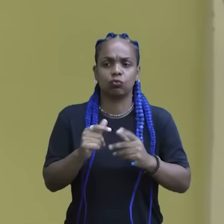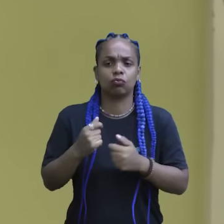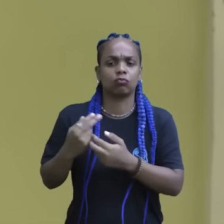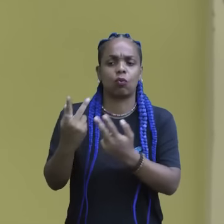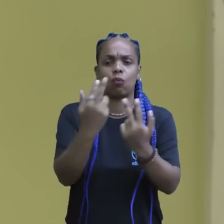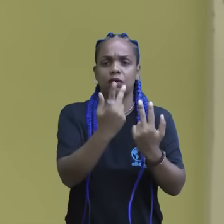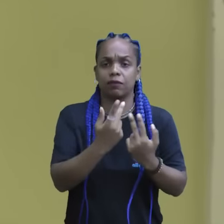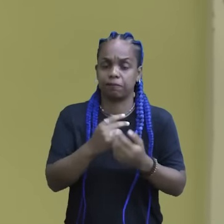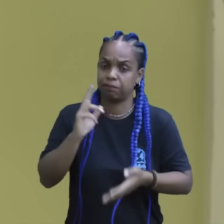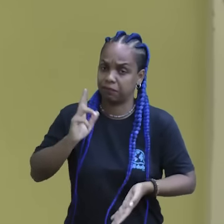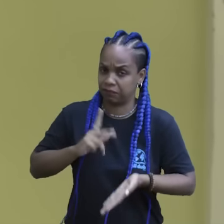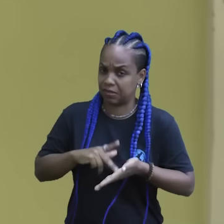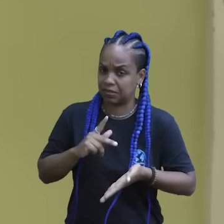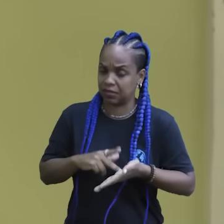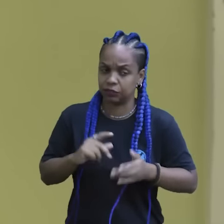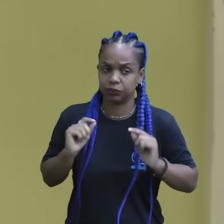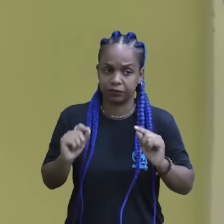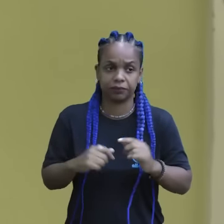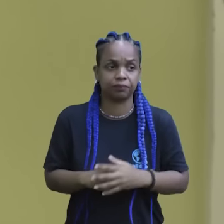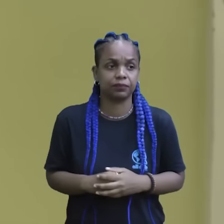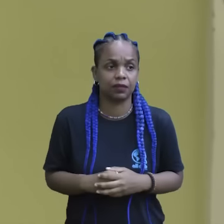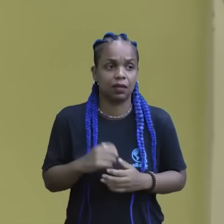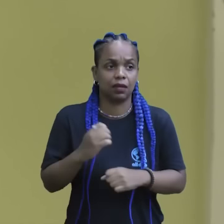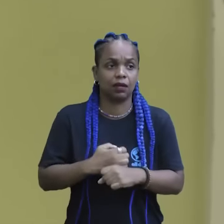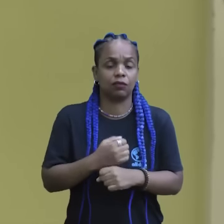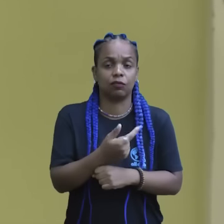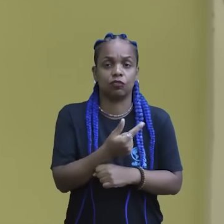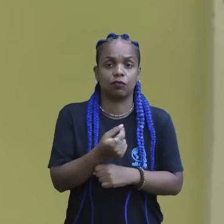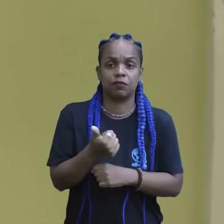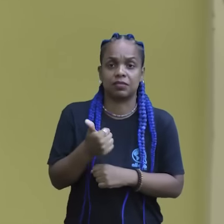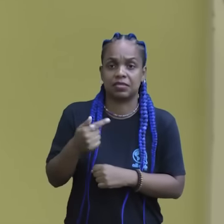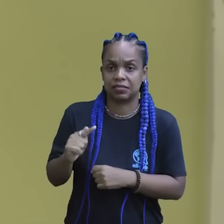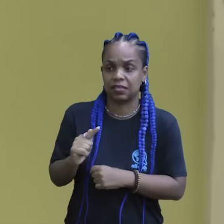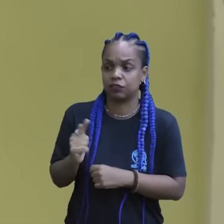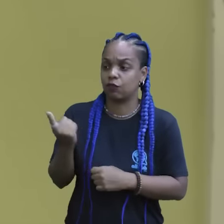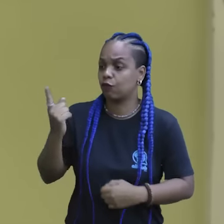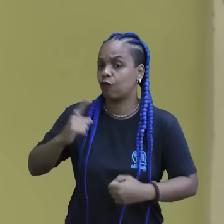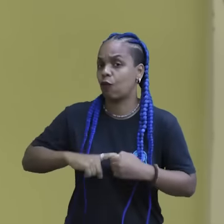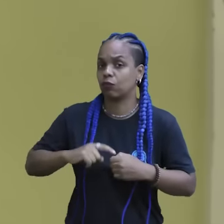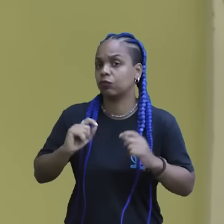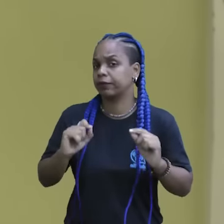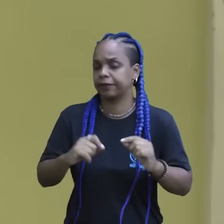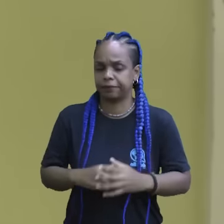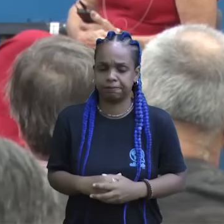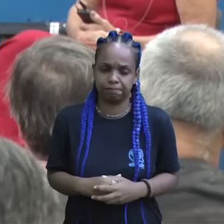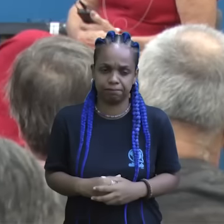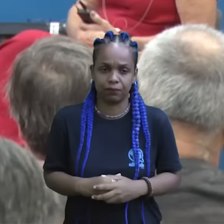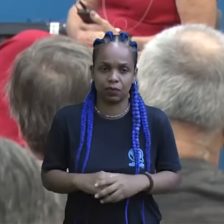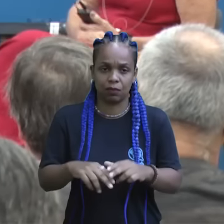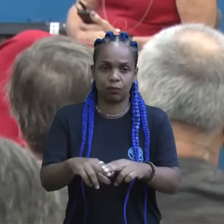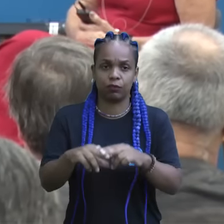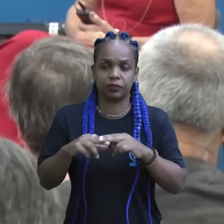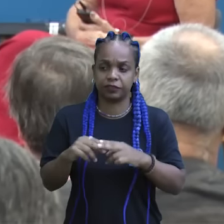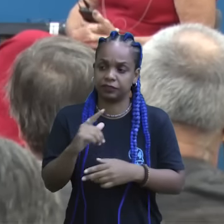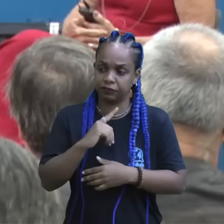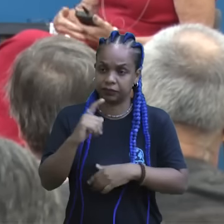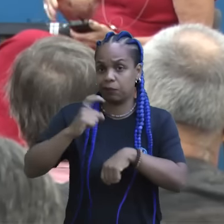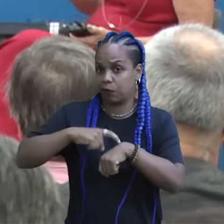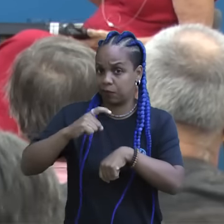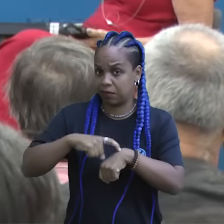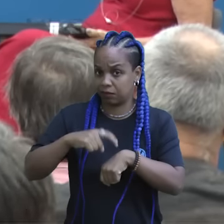tona, justamente no momento de um Brasil democrático.